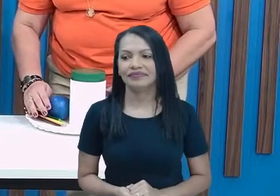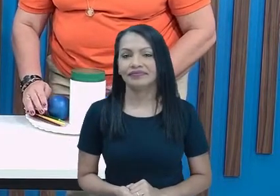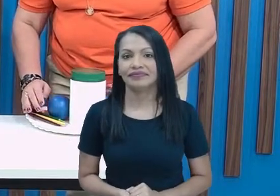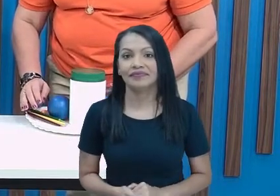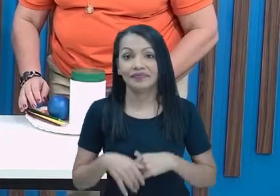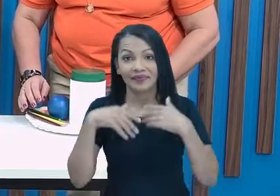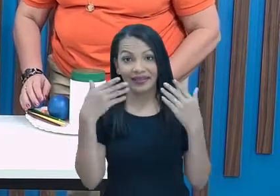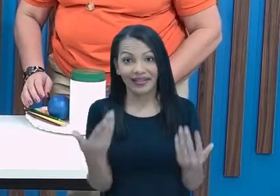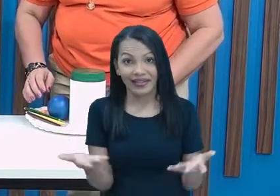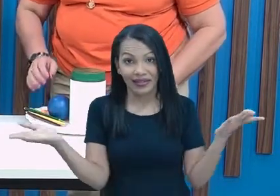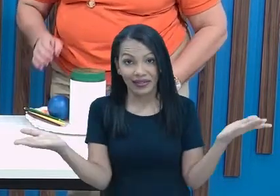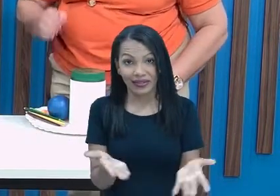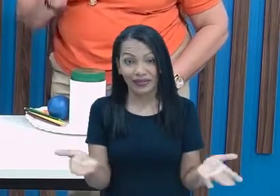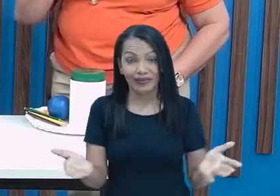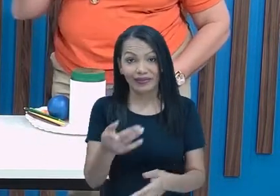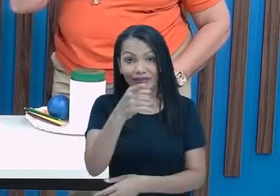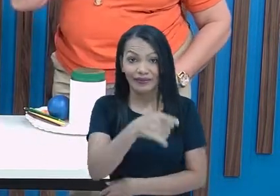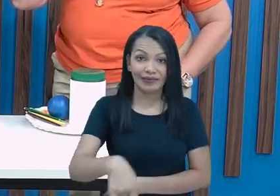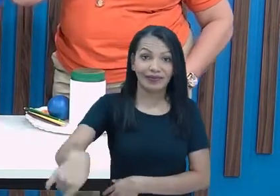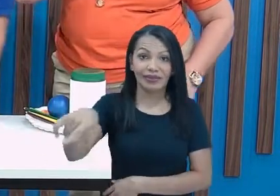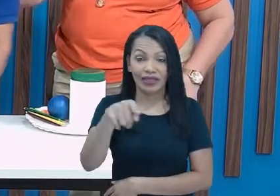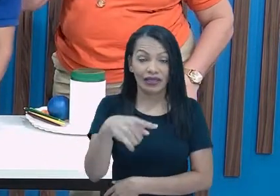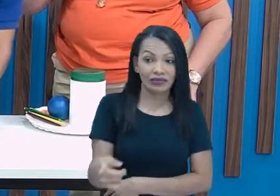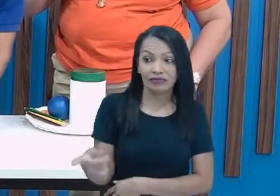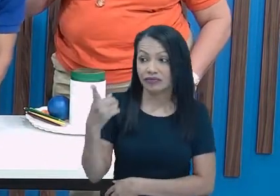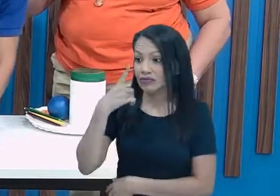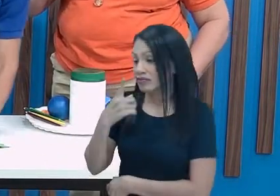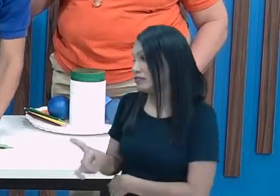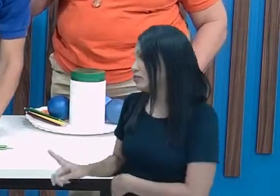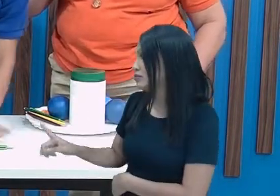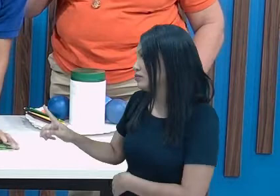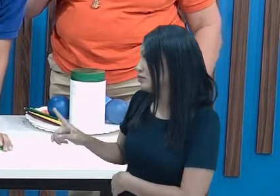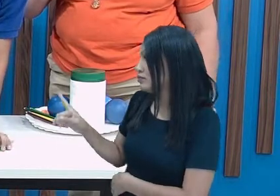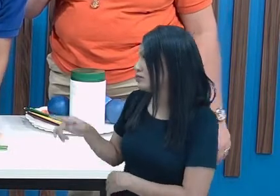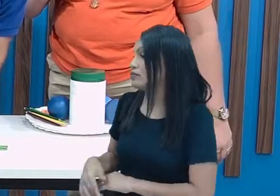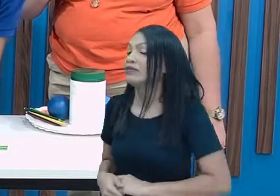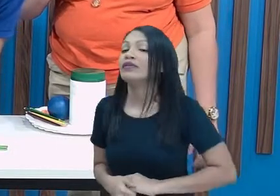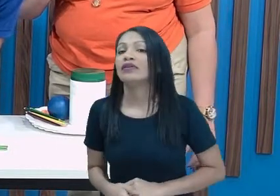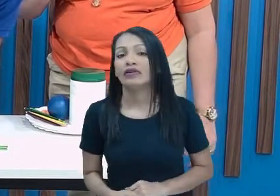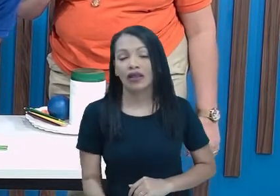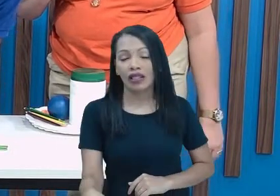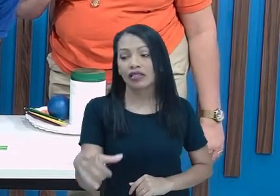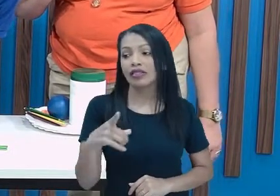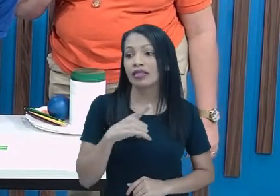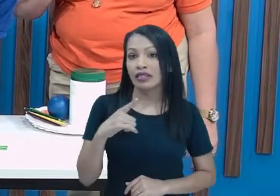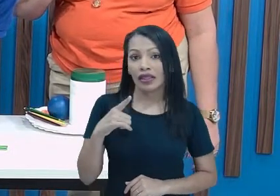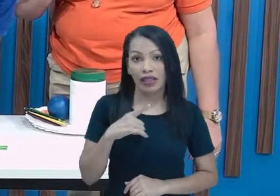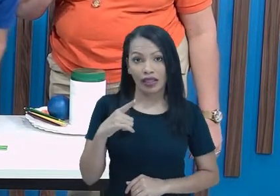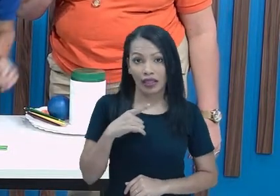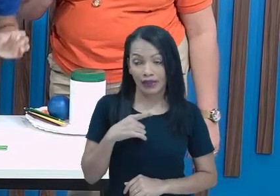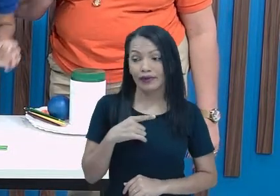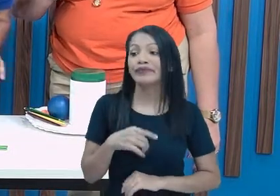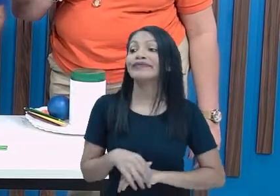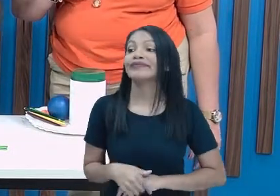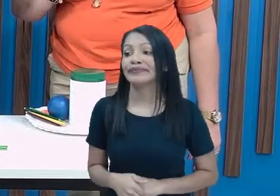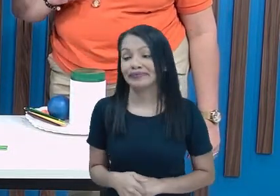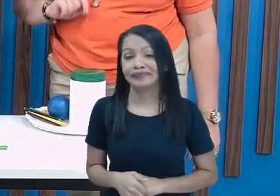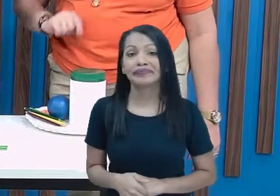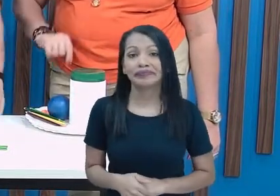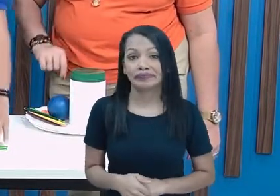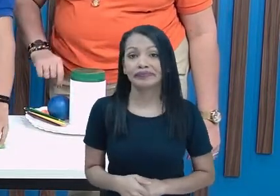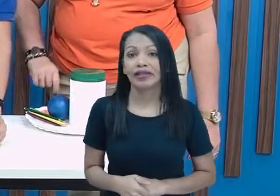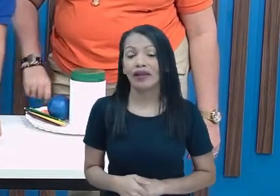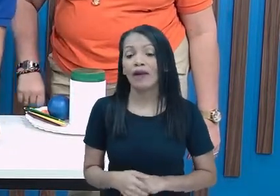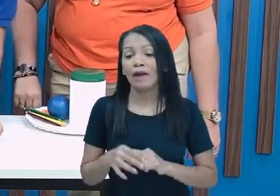E aí, agora eu quero que vocês prestem atenção e descubram. Eu tenho mais palitos de picolé vermelhos